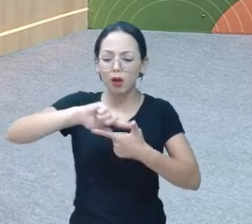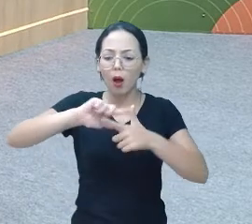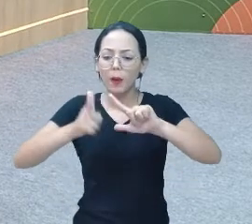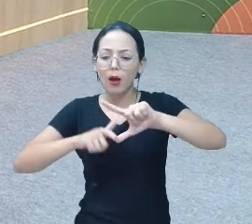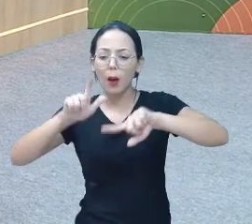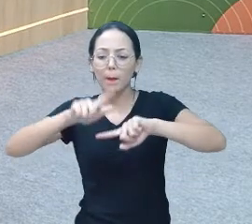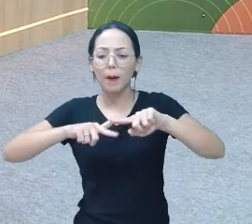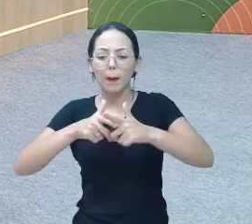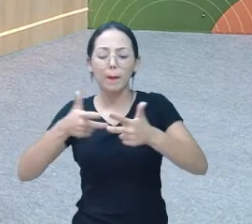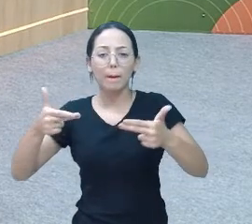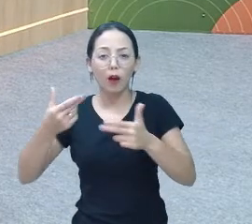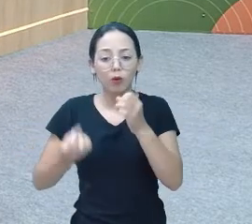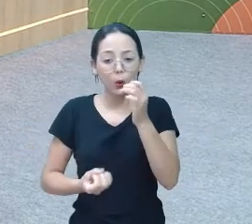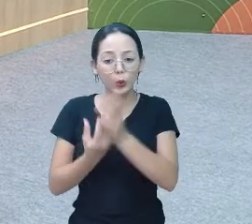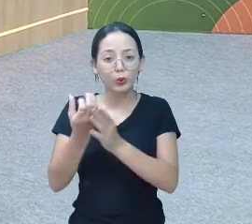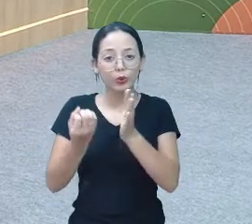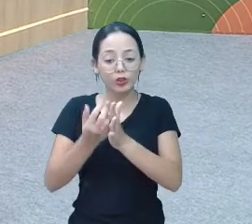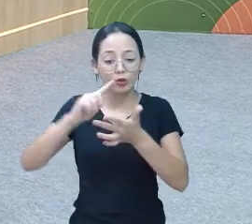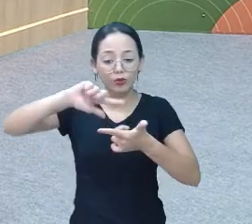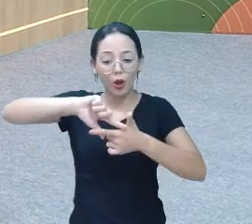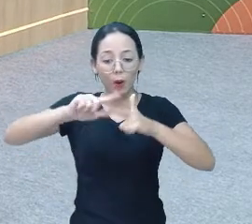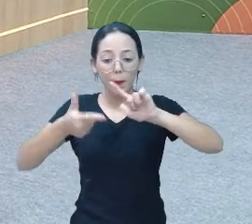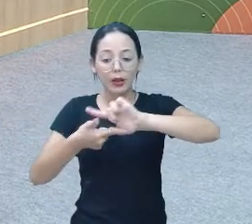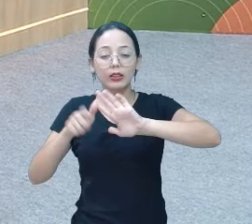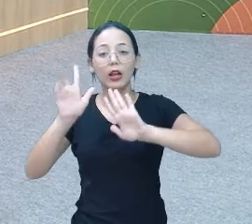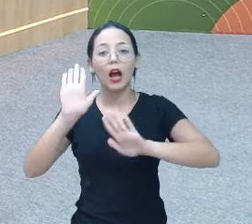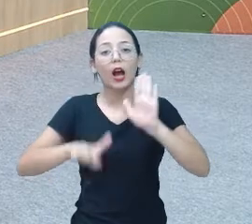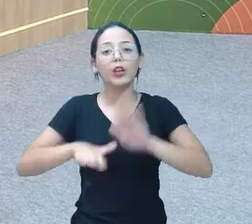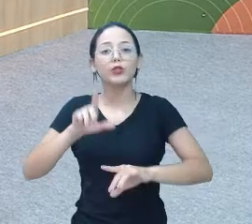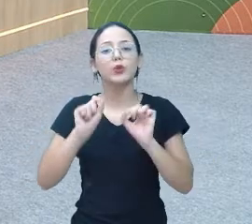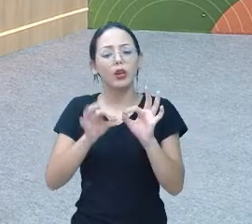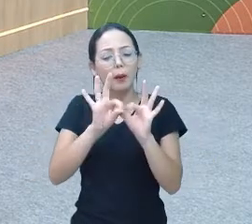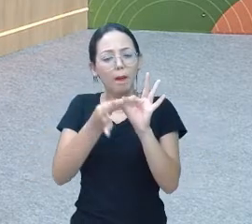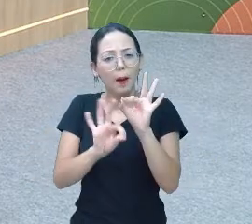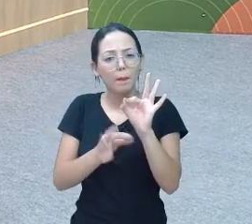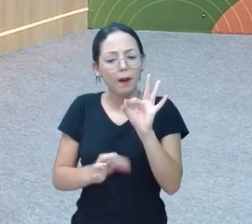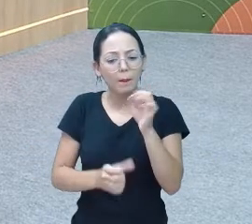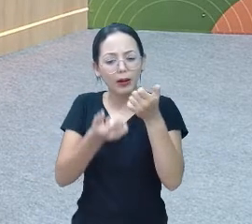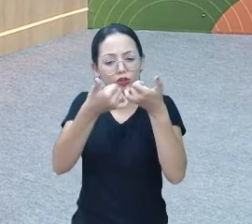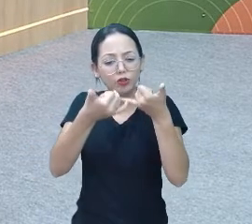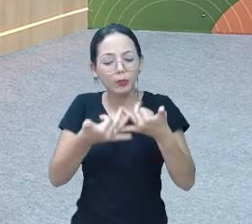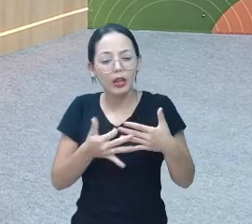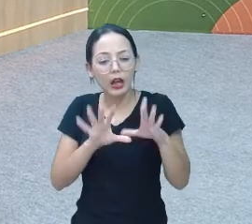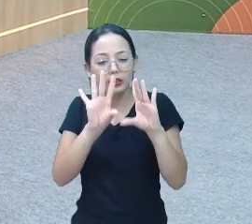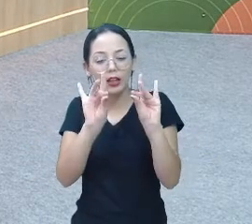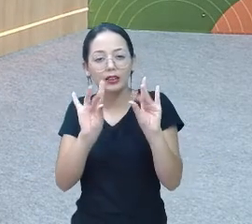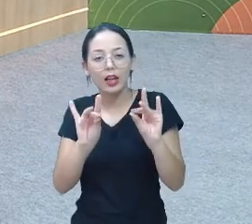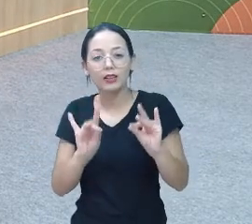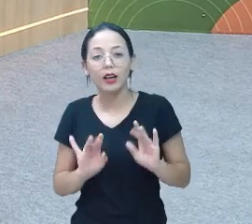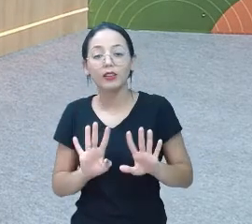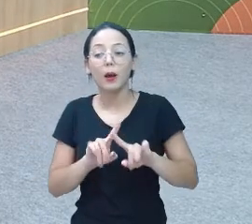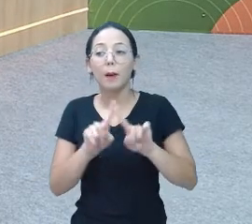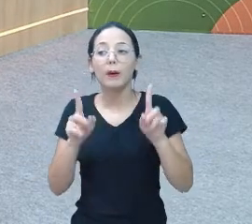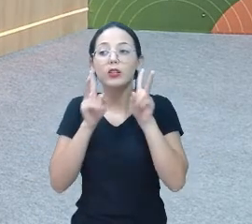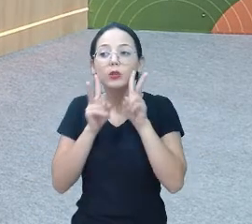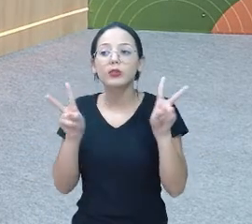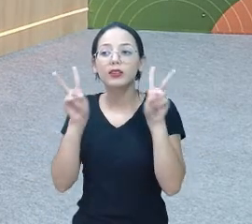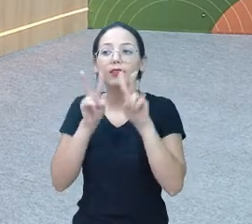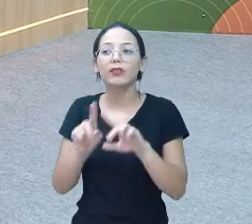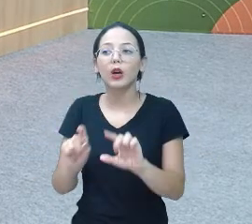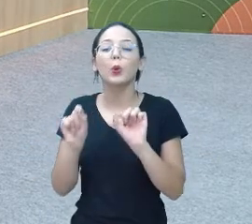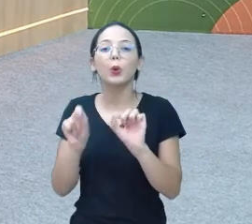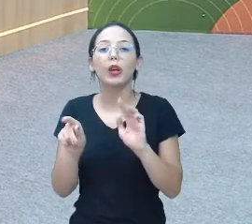construção geométrica, ela muitas vezes é descrita de uma forma muito detalhada e a gente vai observar que muito